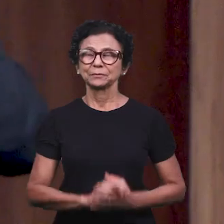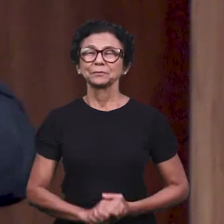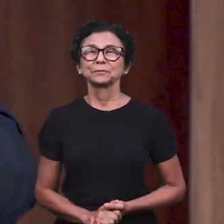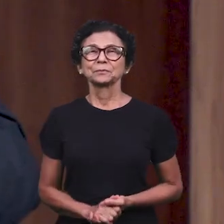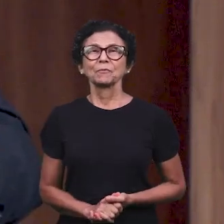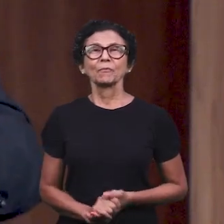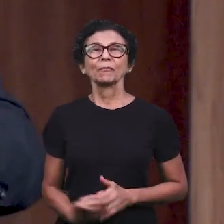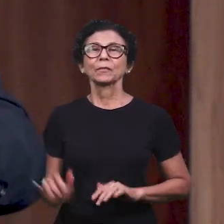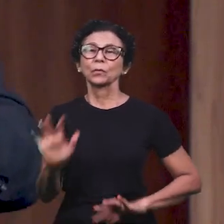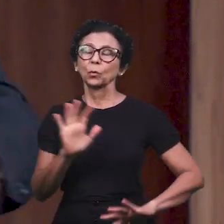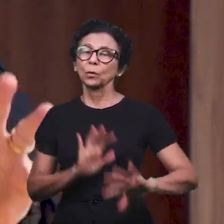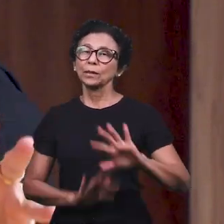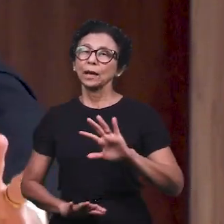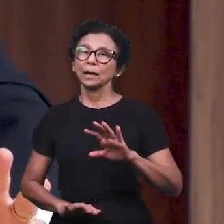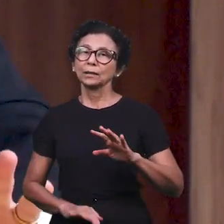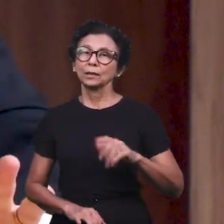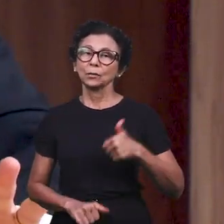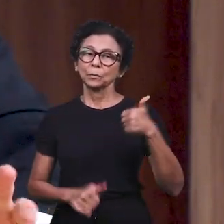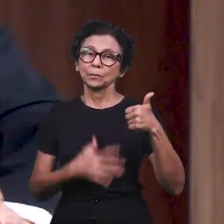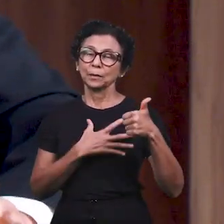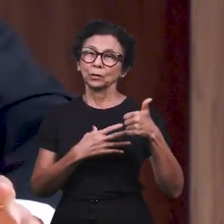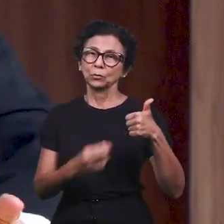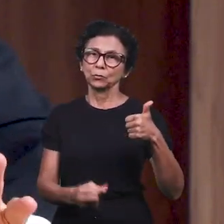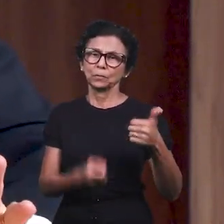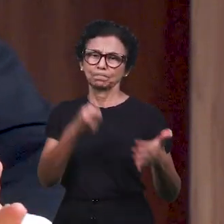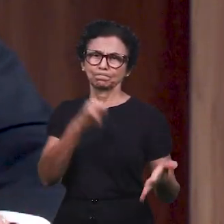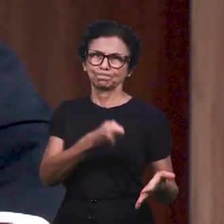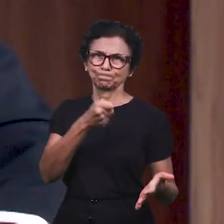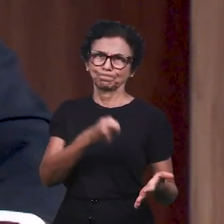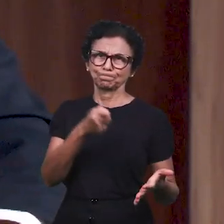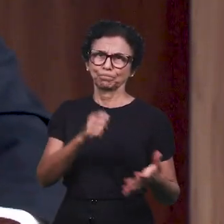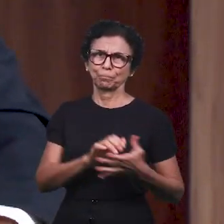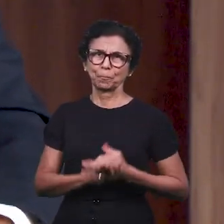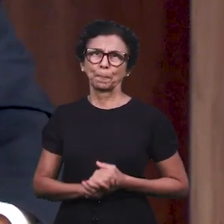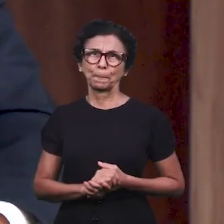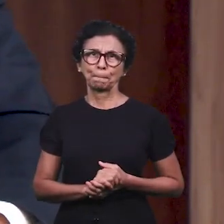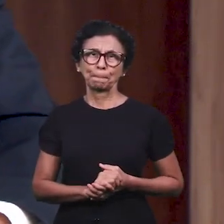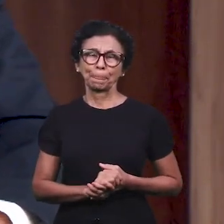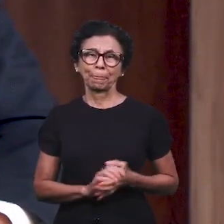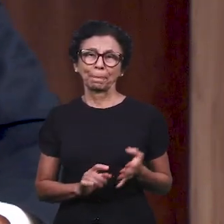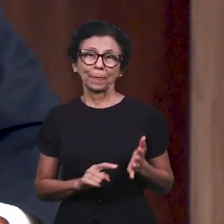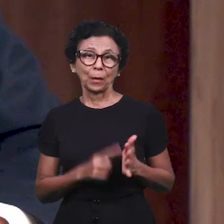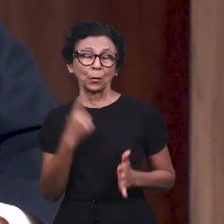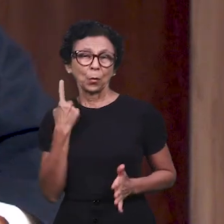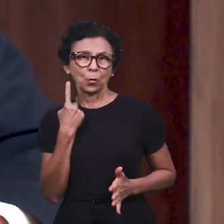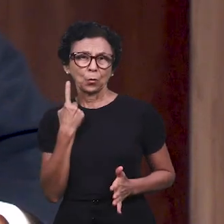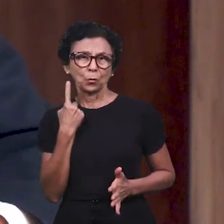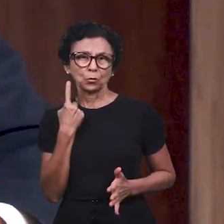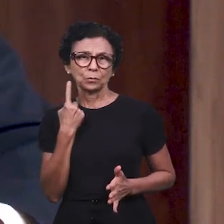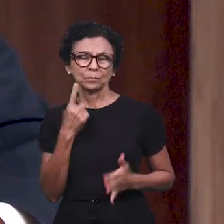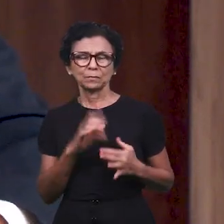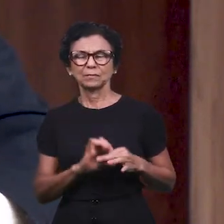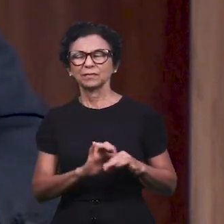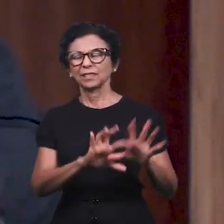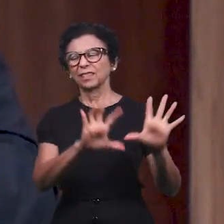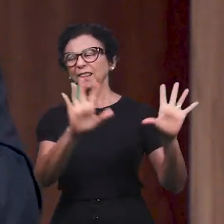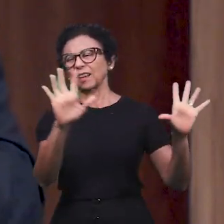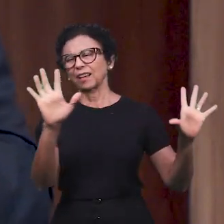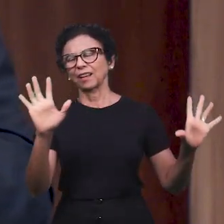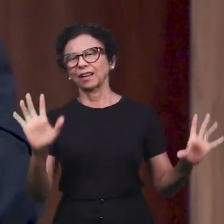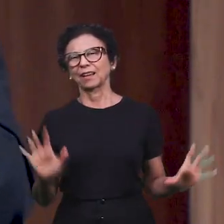o cuidado com ser muito duro com o primeiro, muito rígido com o primeiro e afrouxar demais com o último. A gente